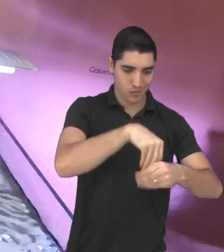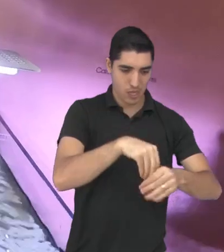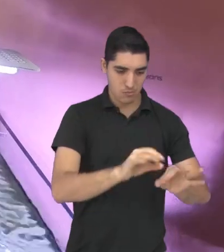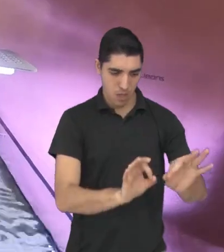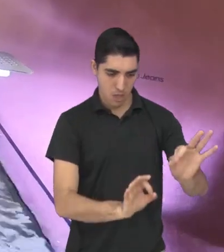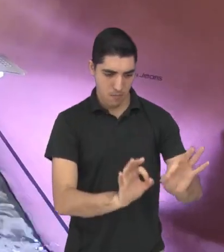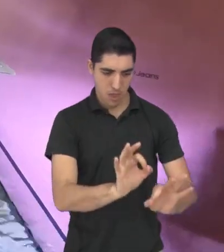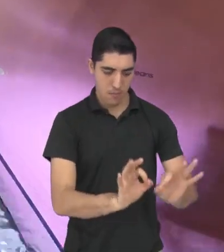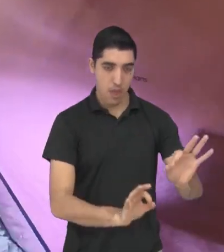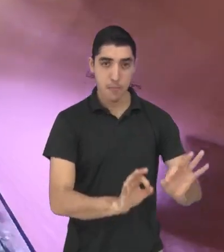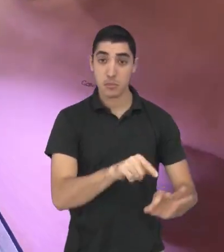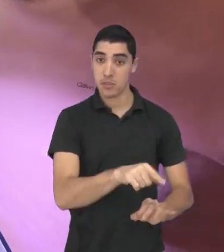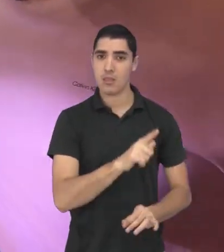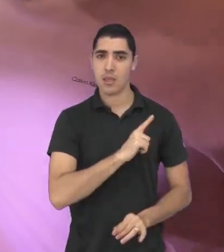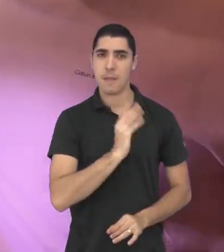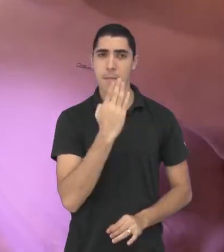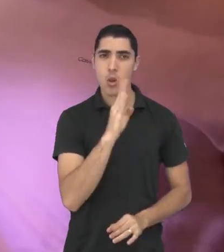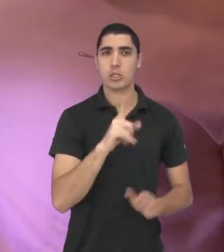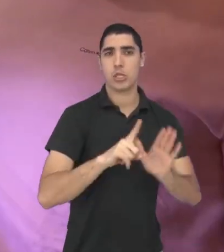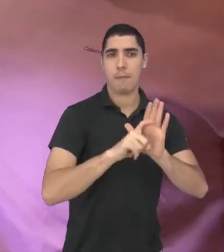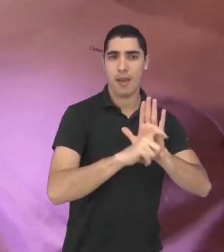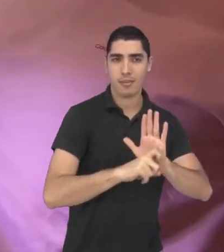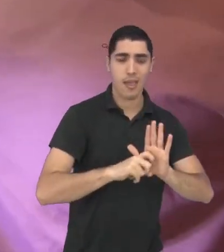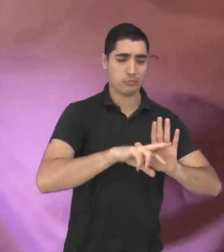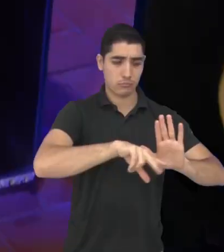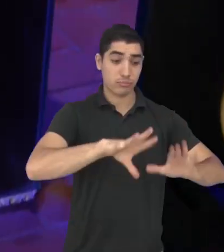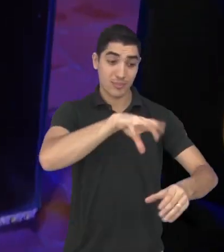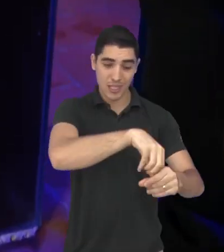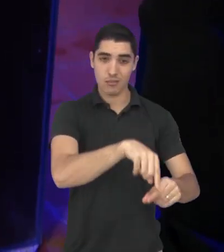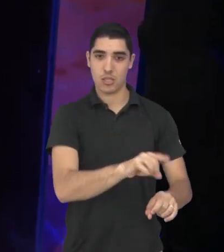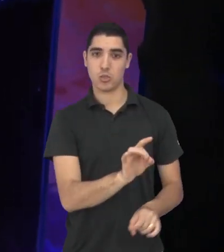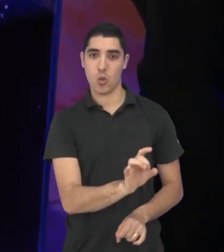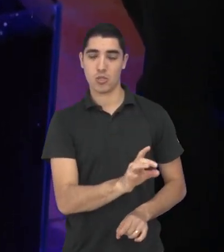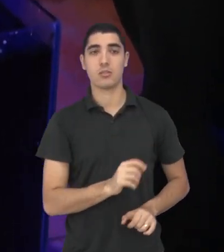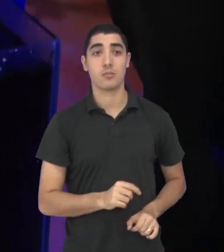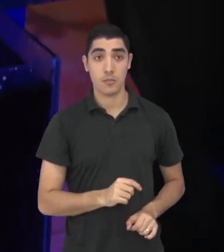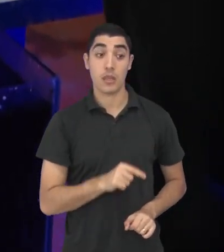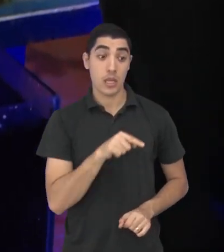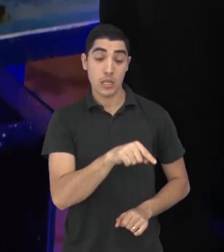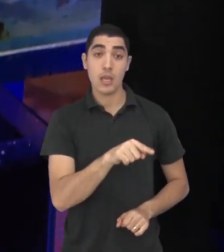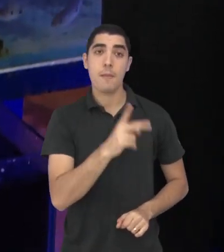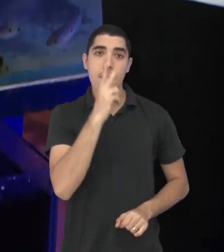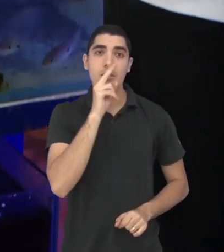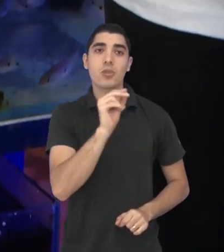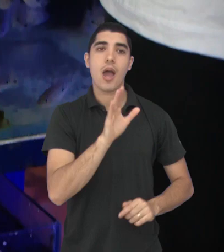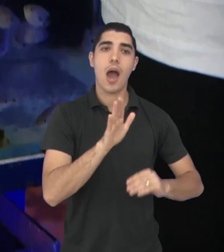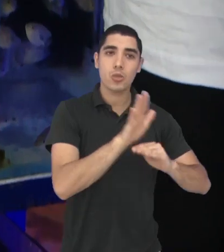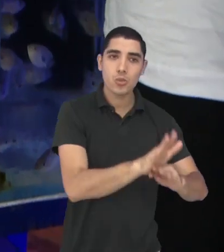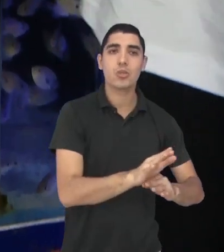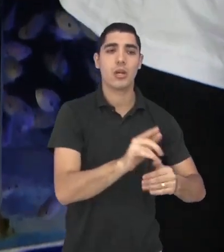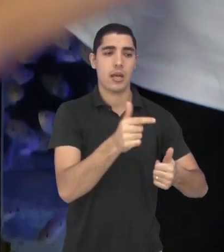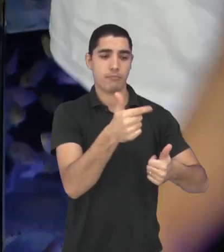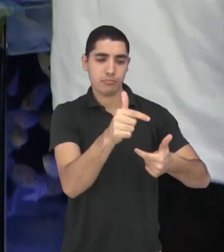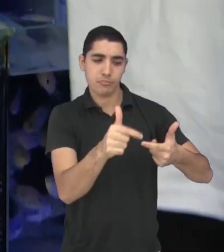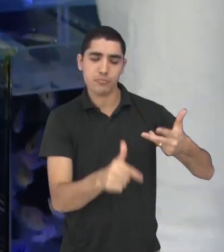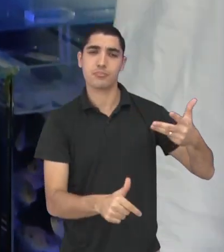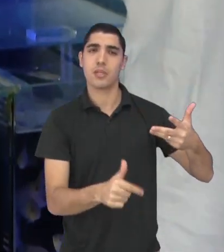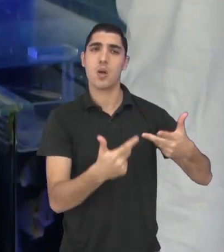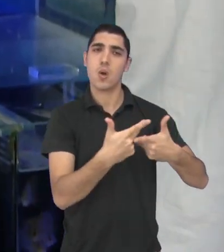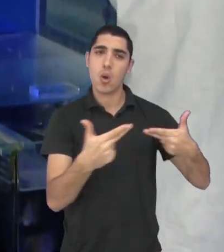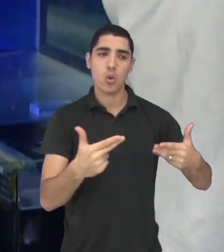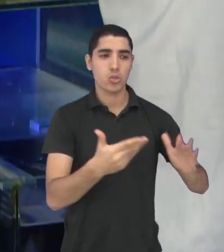lá dentro. Então tem muita biologia ali dentro, muita bactéria, que isso ajuda a tirar o nitrato, o nitrito, a